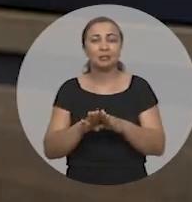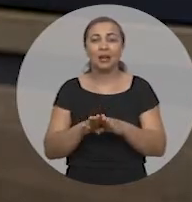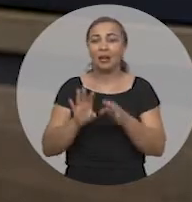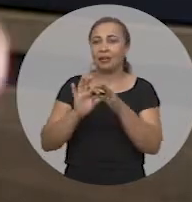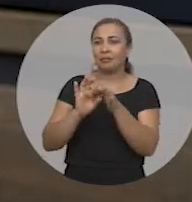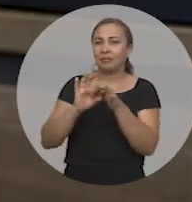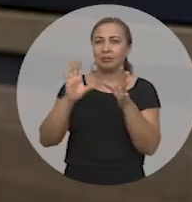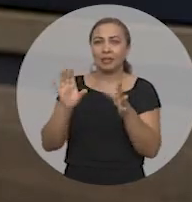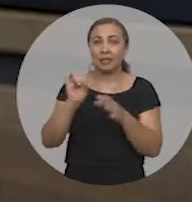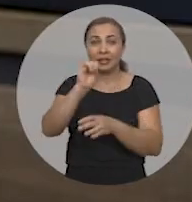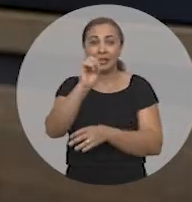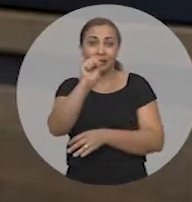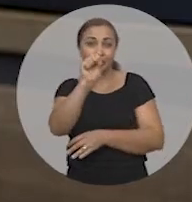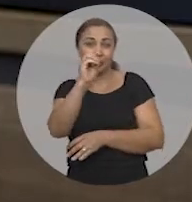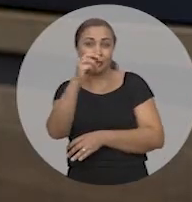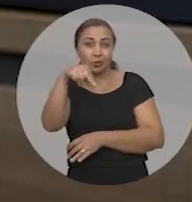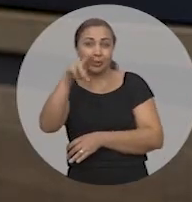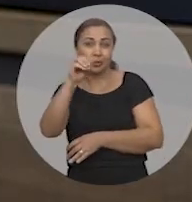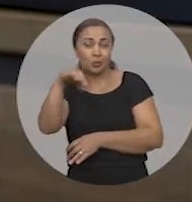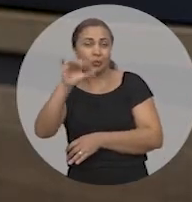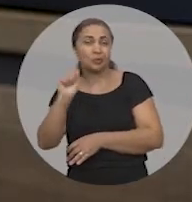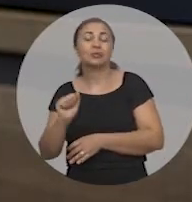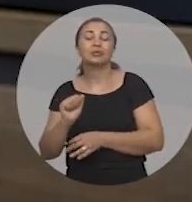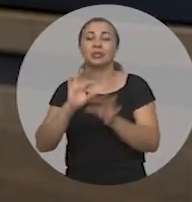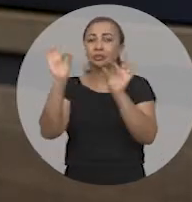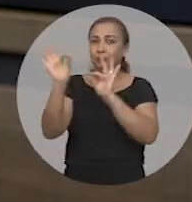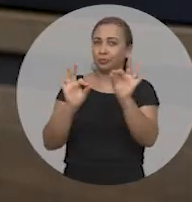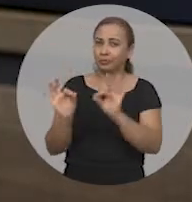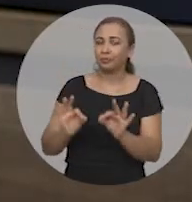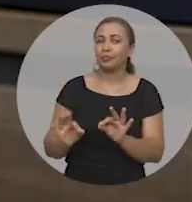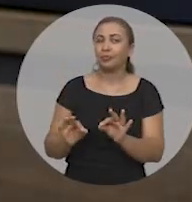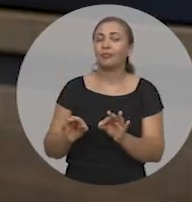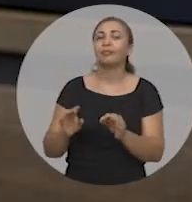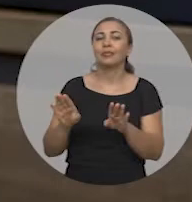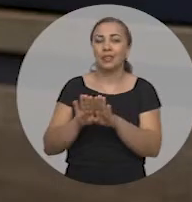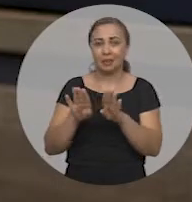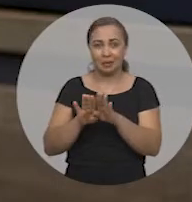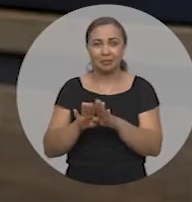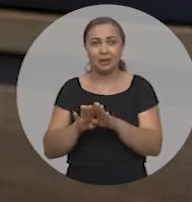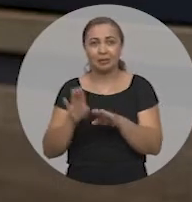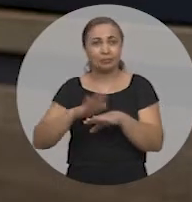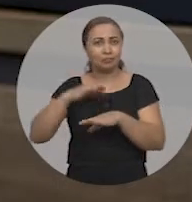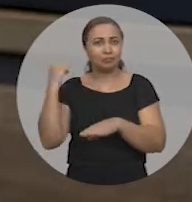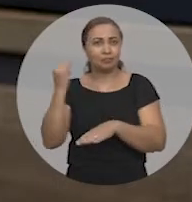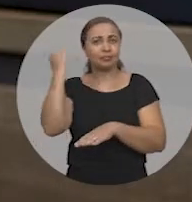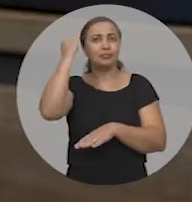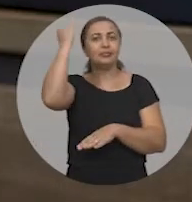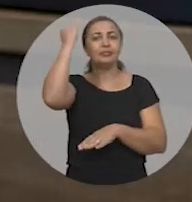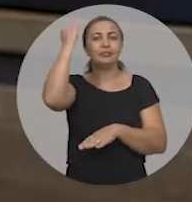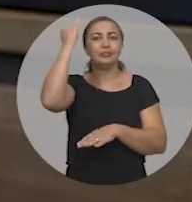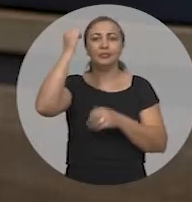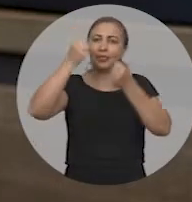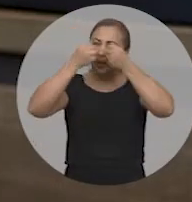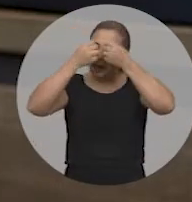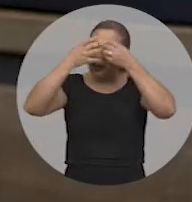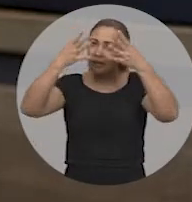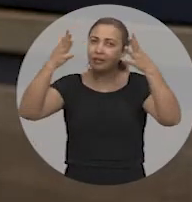a isonomia da regulação e principalmente